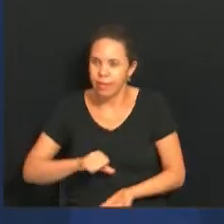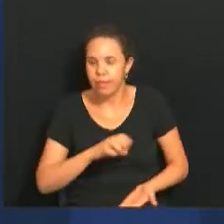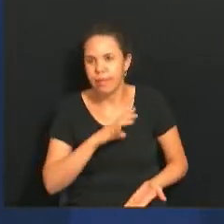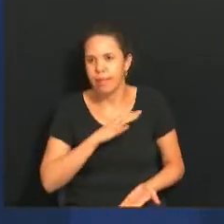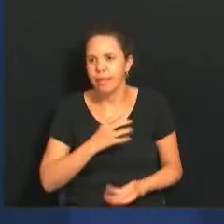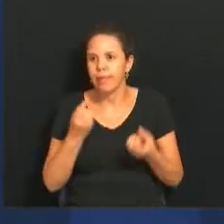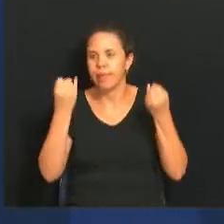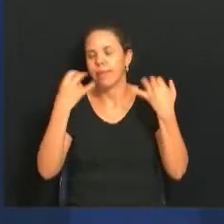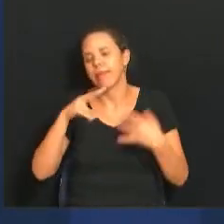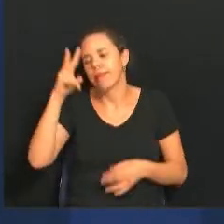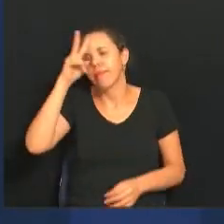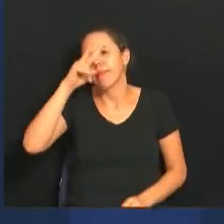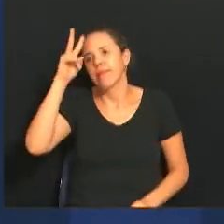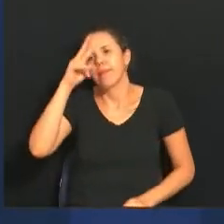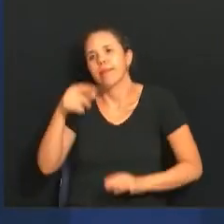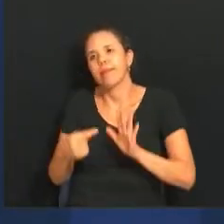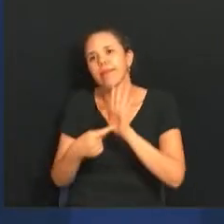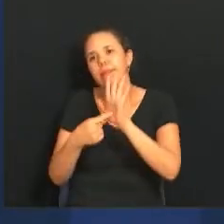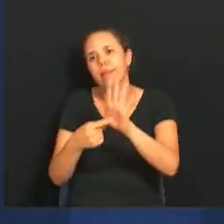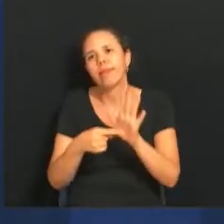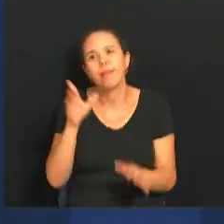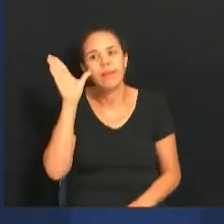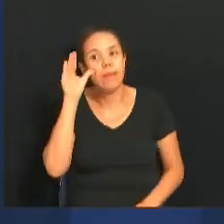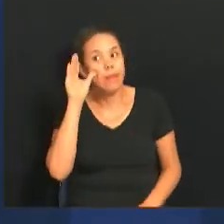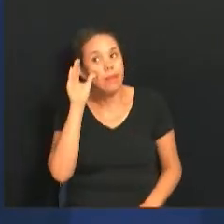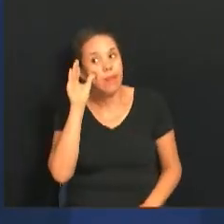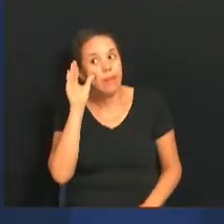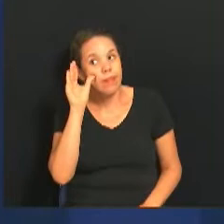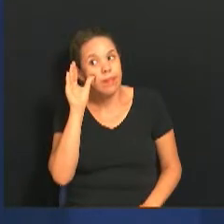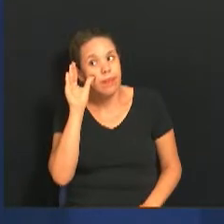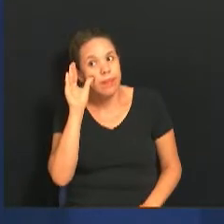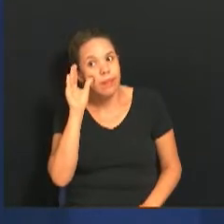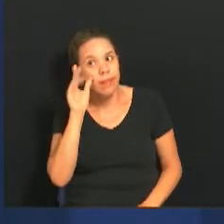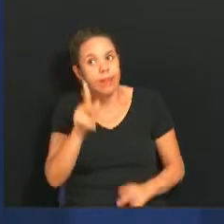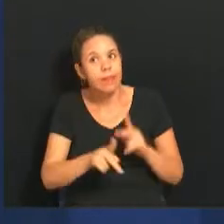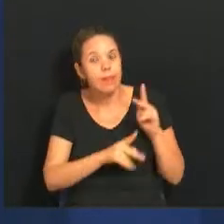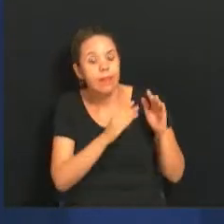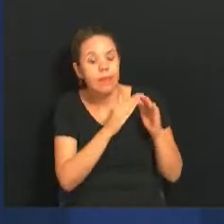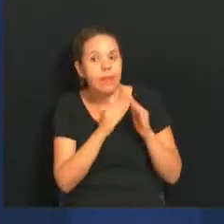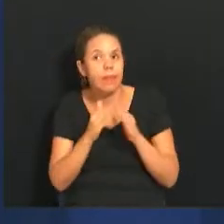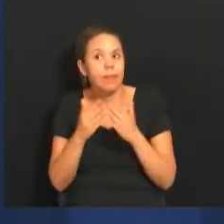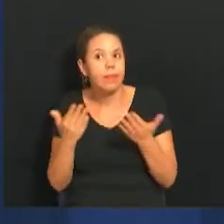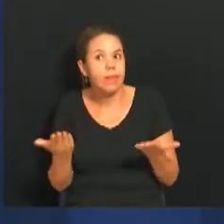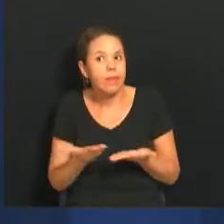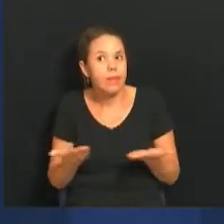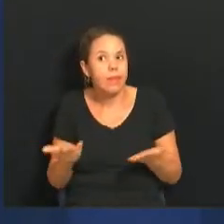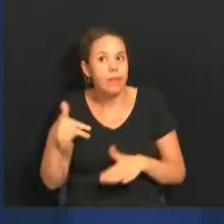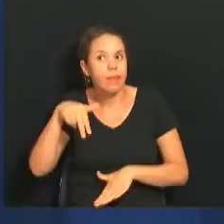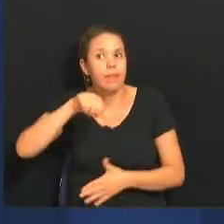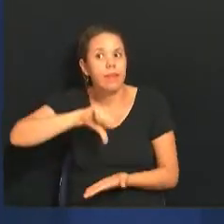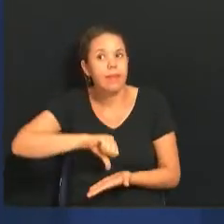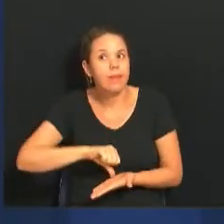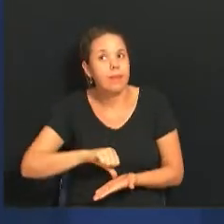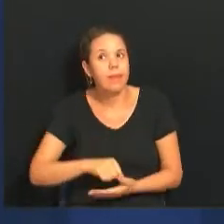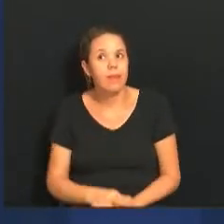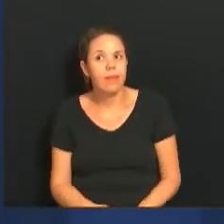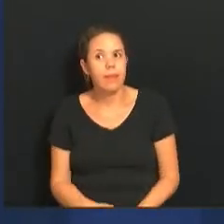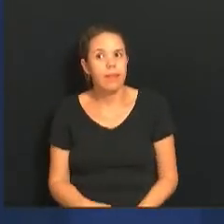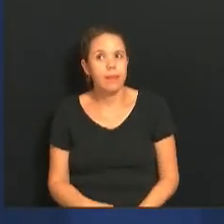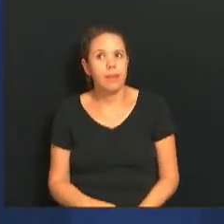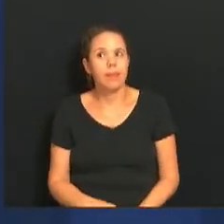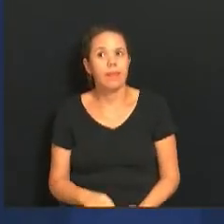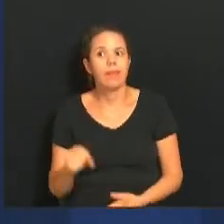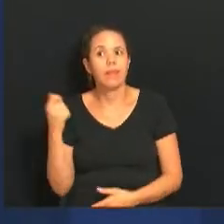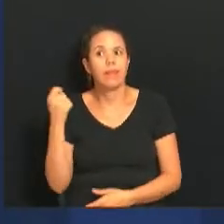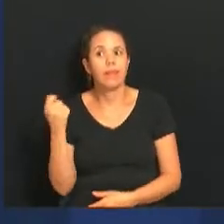a história, mostrar as curiosidades, os moradores e hoje nós estamos na região sul aqui de